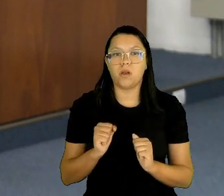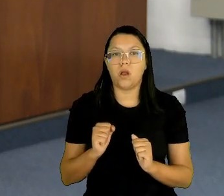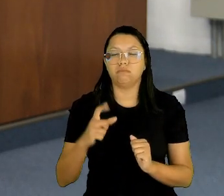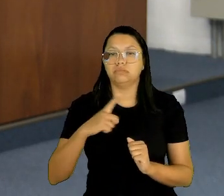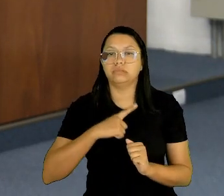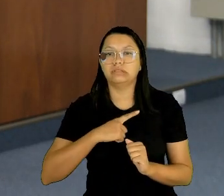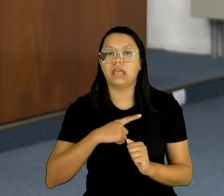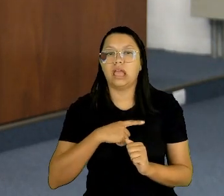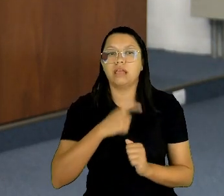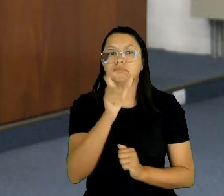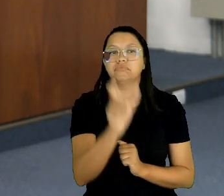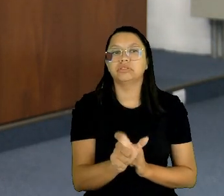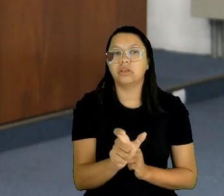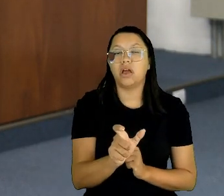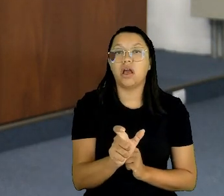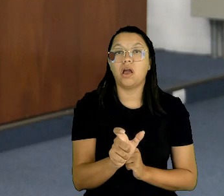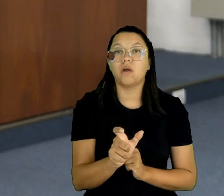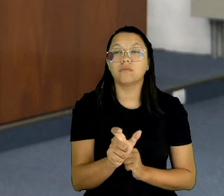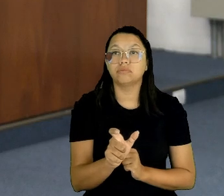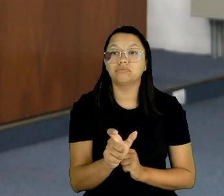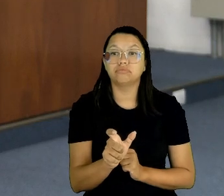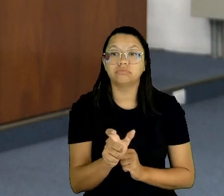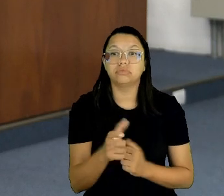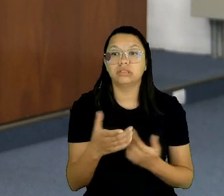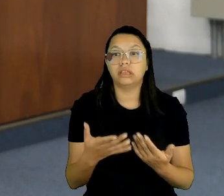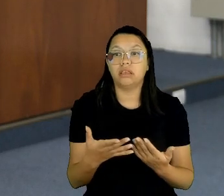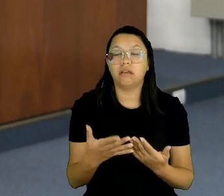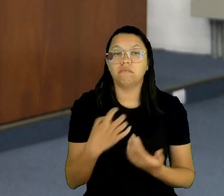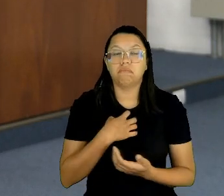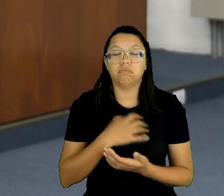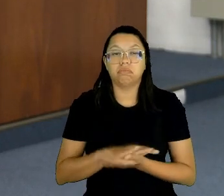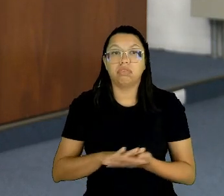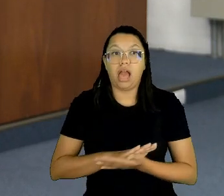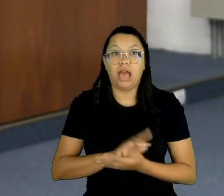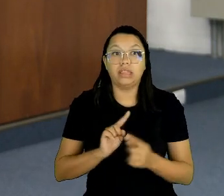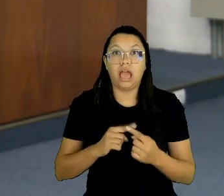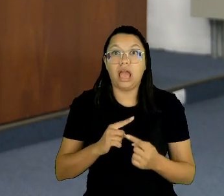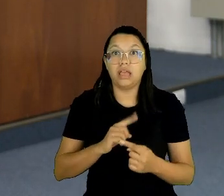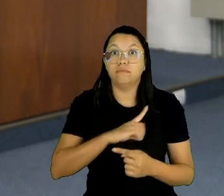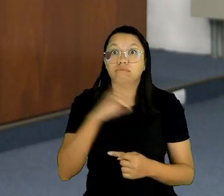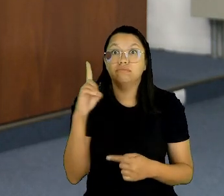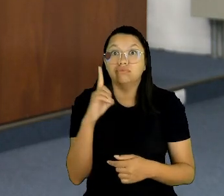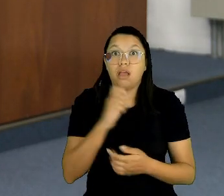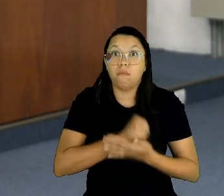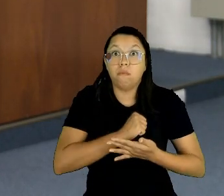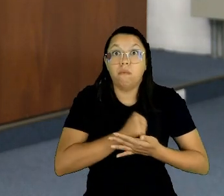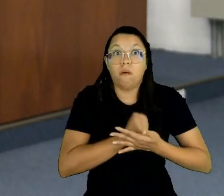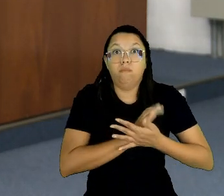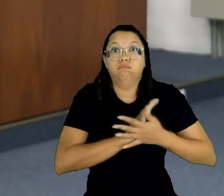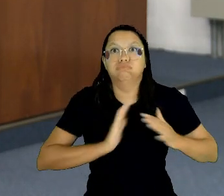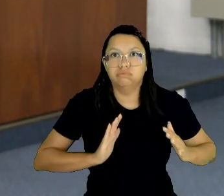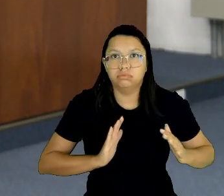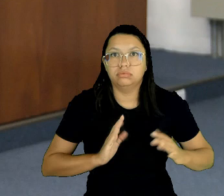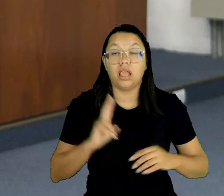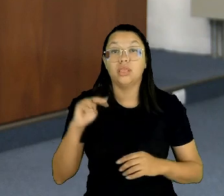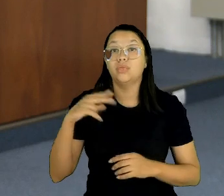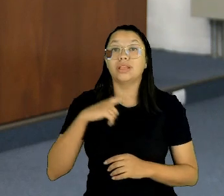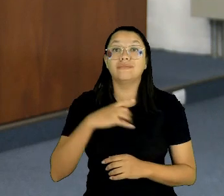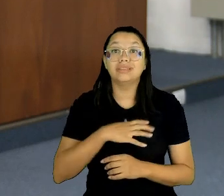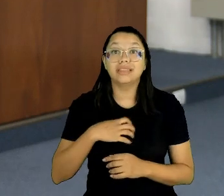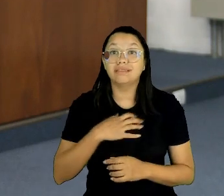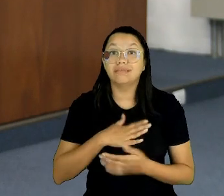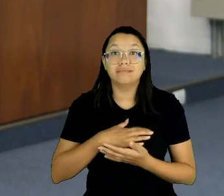pode ter um paciente que se apresenta como um evento agudo. O paciente nunca teve nada e do nada infartou. Ele nunca teve nada porque ele